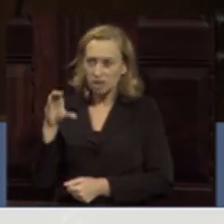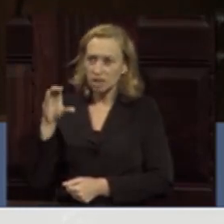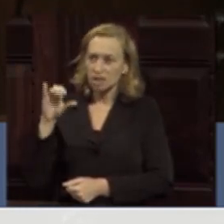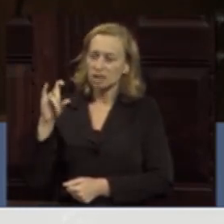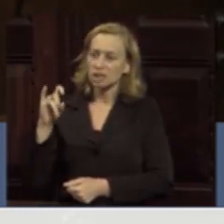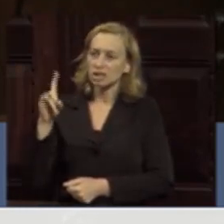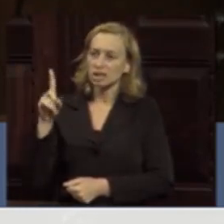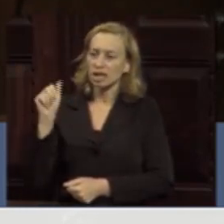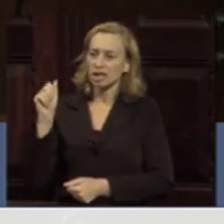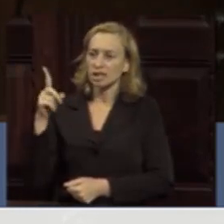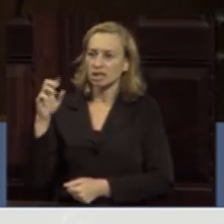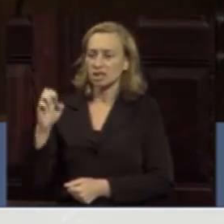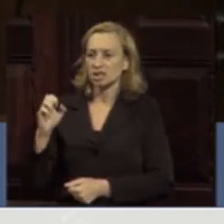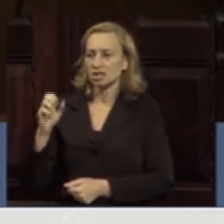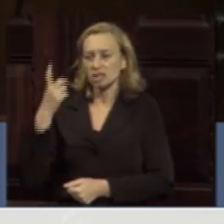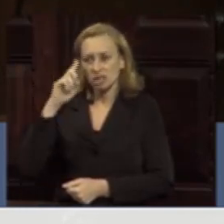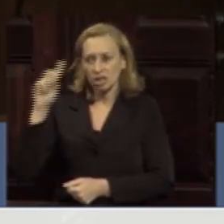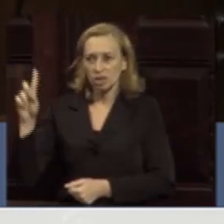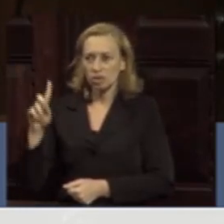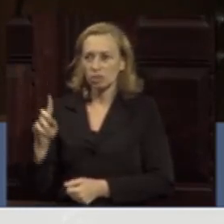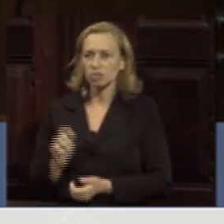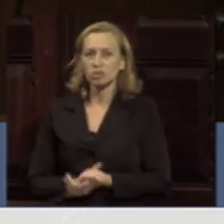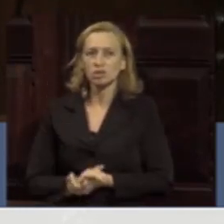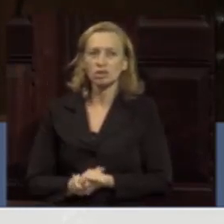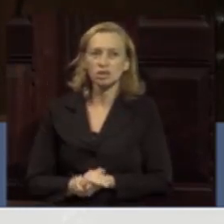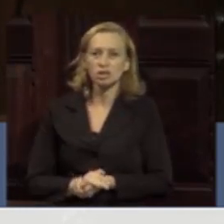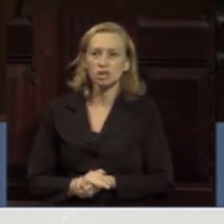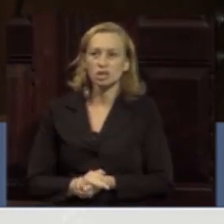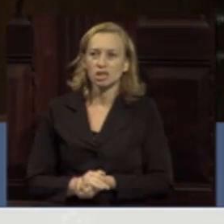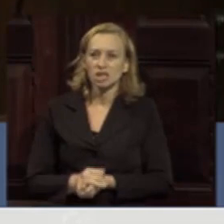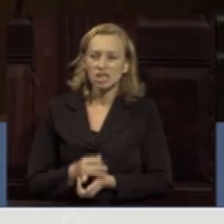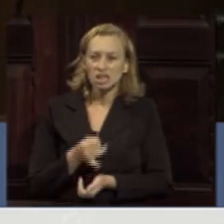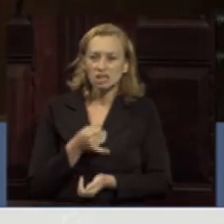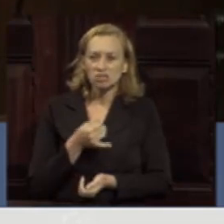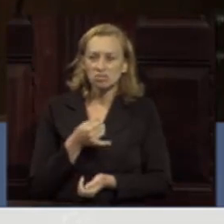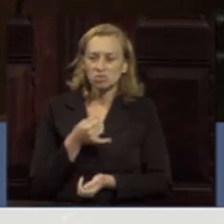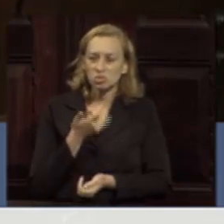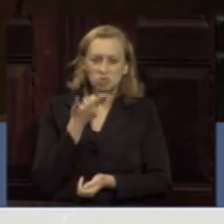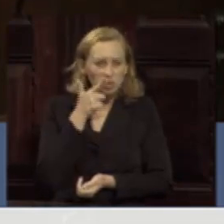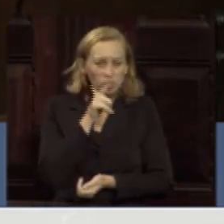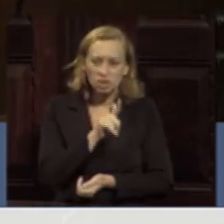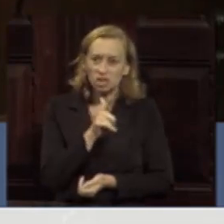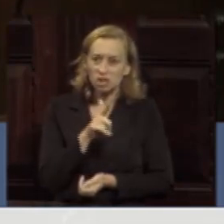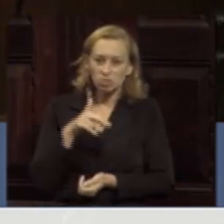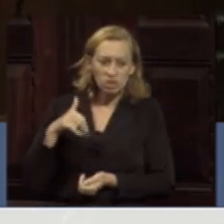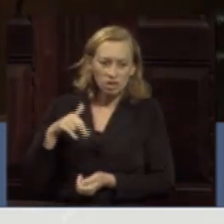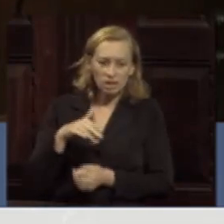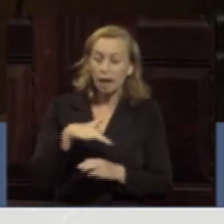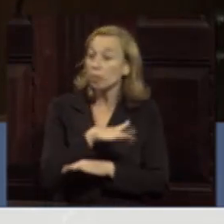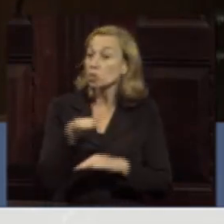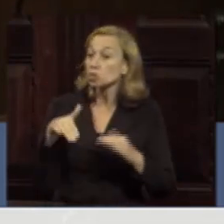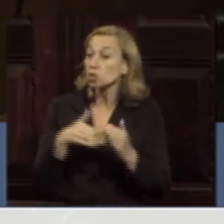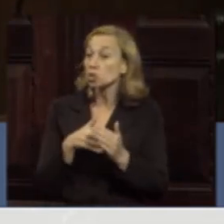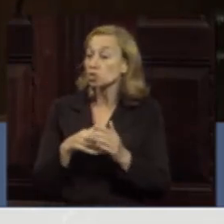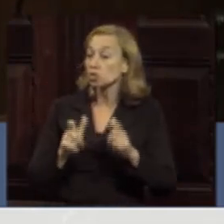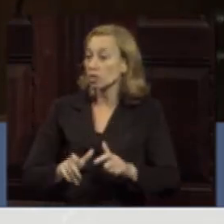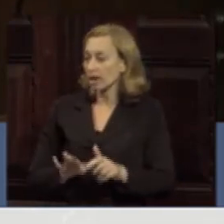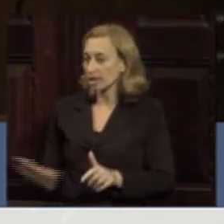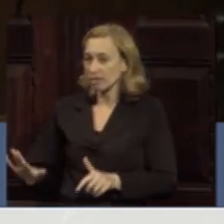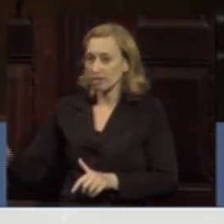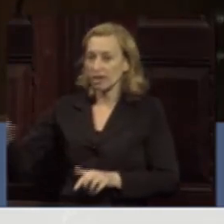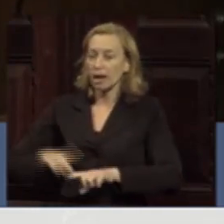terça-feira, lamentavelmente não conseguiu andar por toda a cidade de Deus, mas já se comprometeu, e